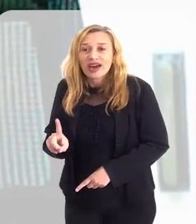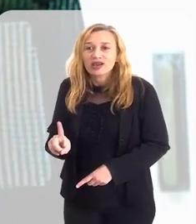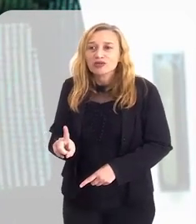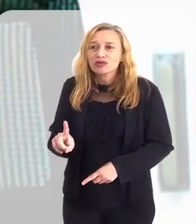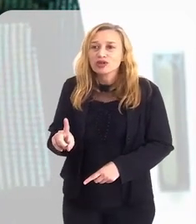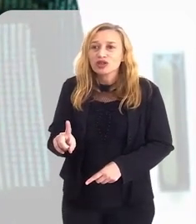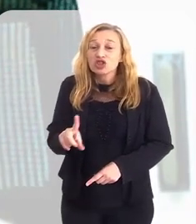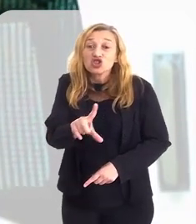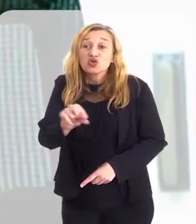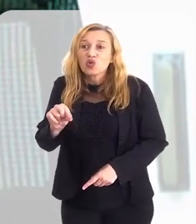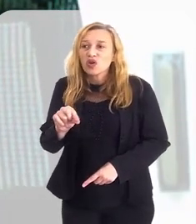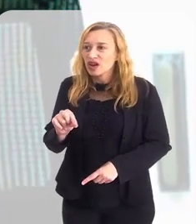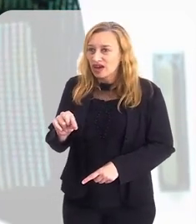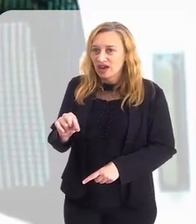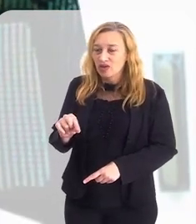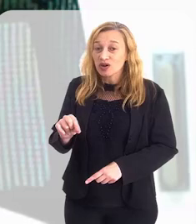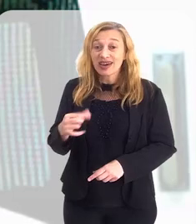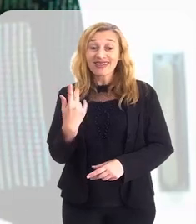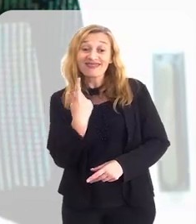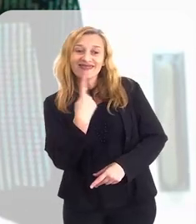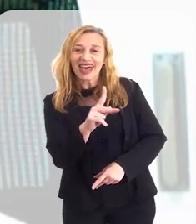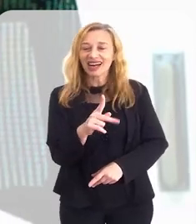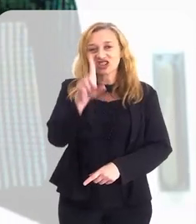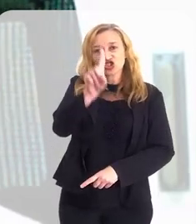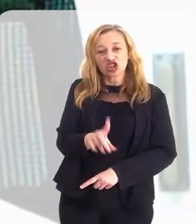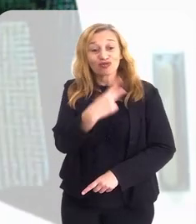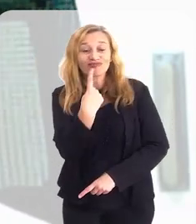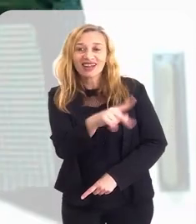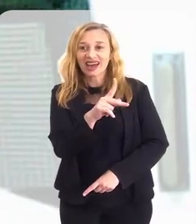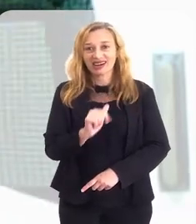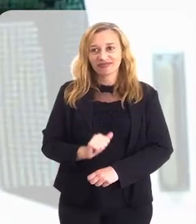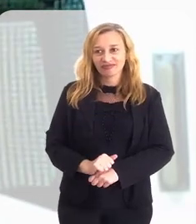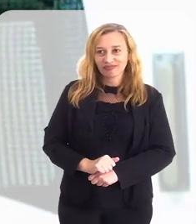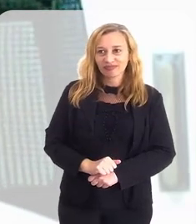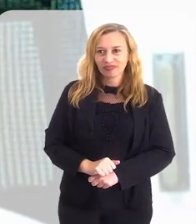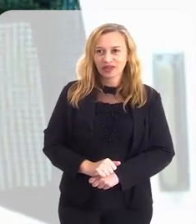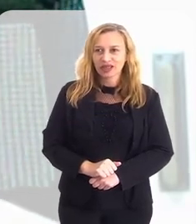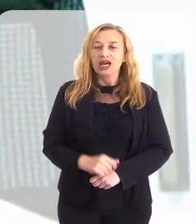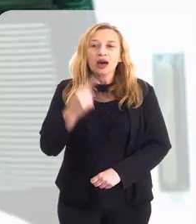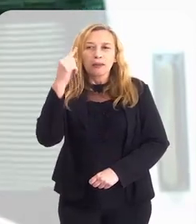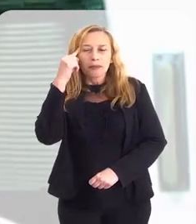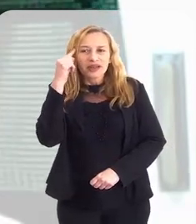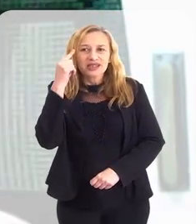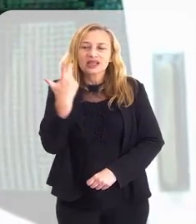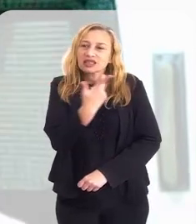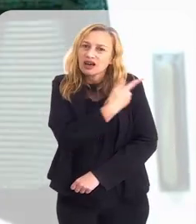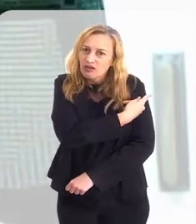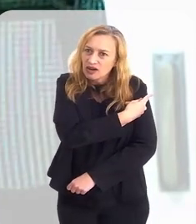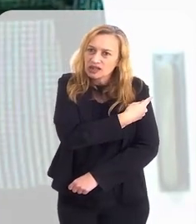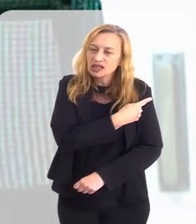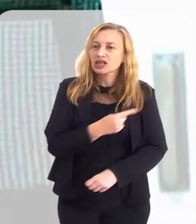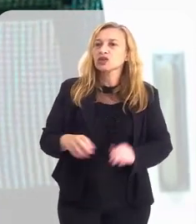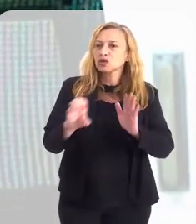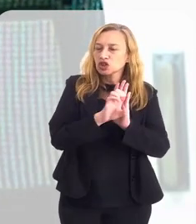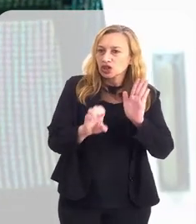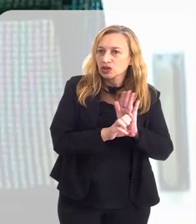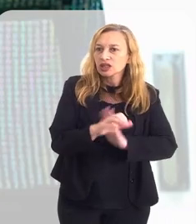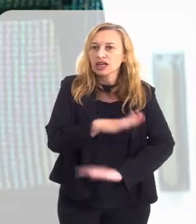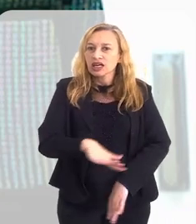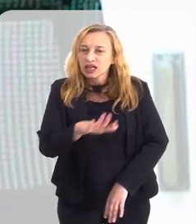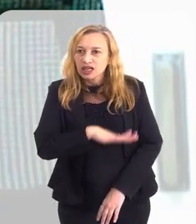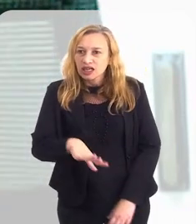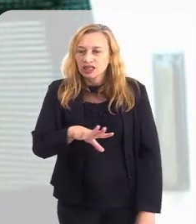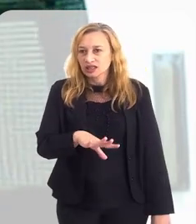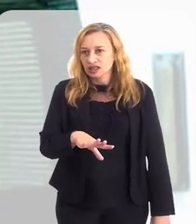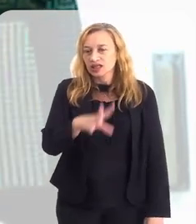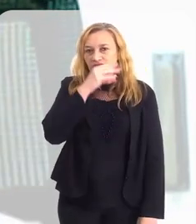direito de decidir para a criança o que é um direito dela, né, o direito da criança, garantido, inclusive, pensando a questão da vacina no Estatuto da